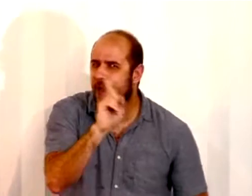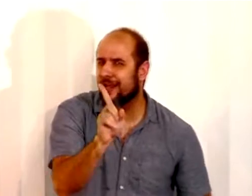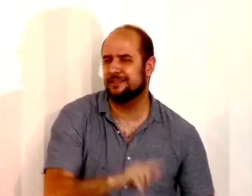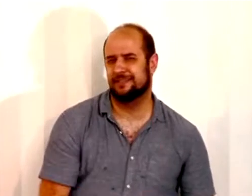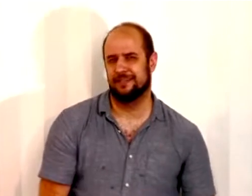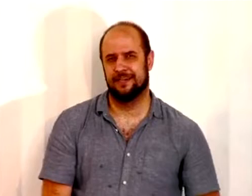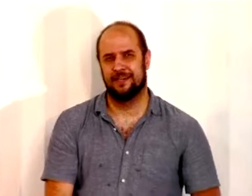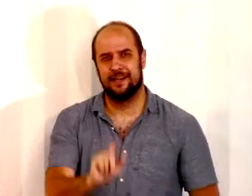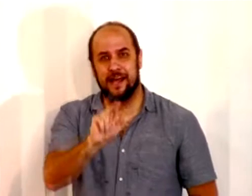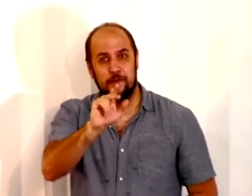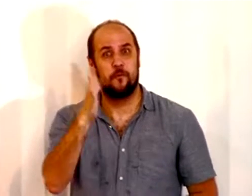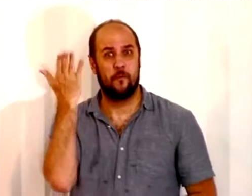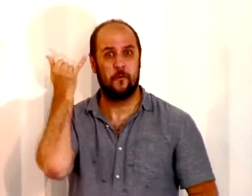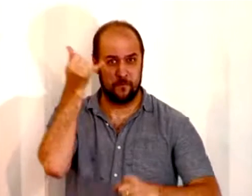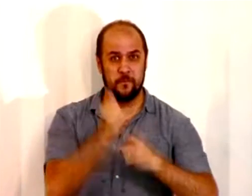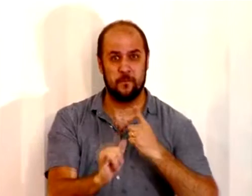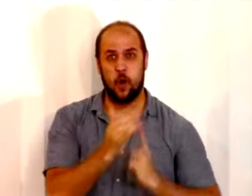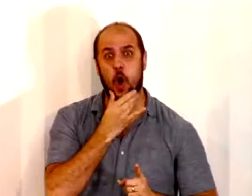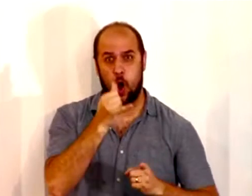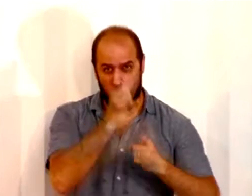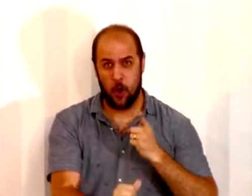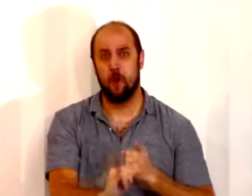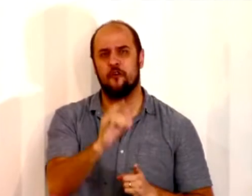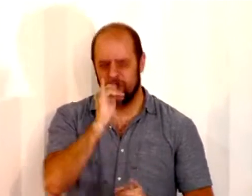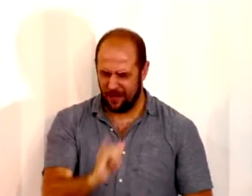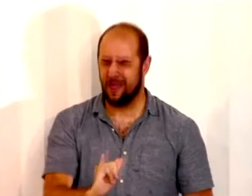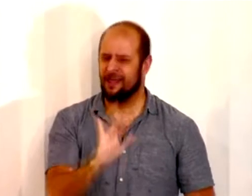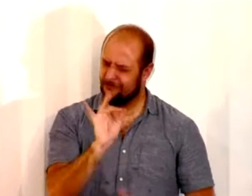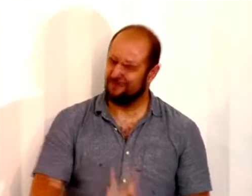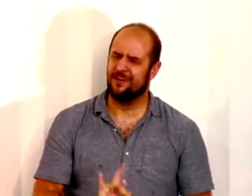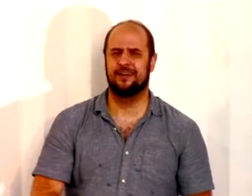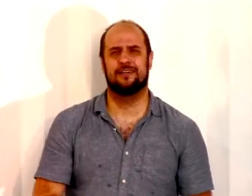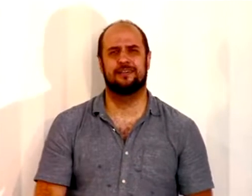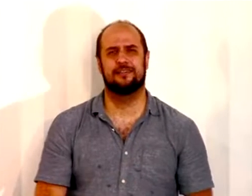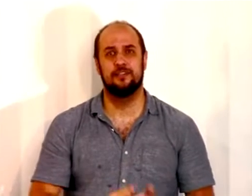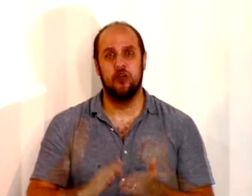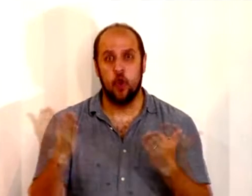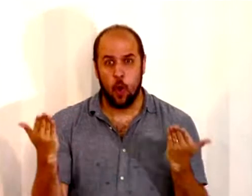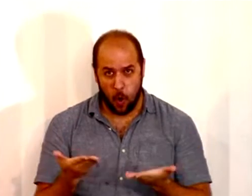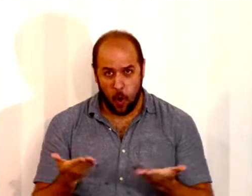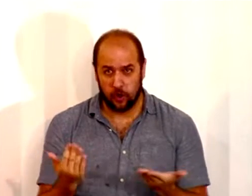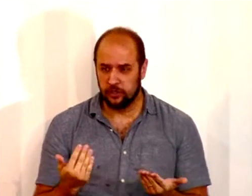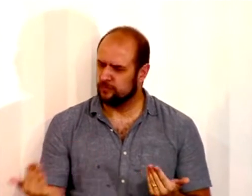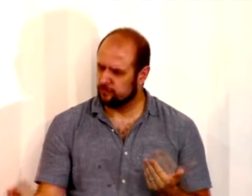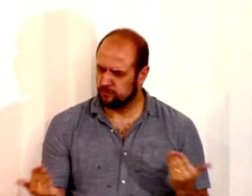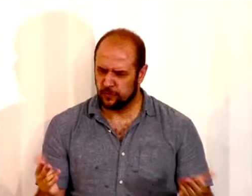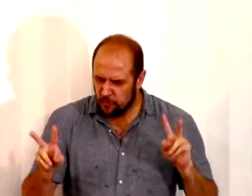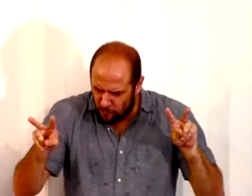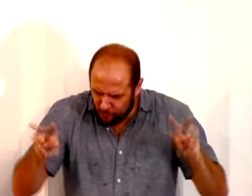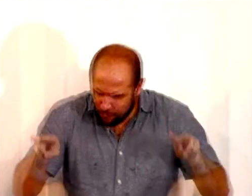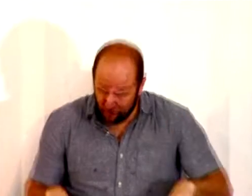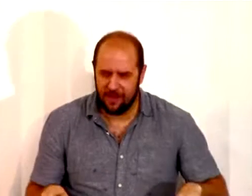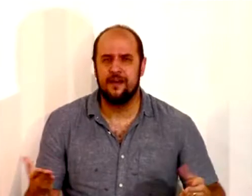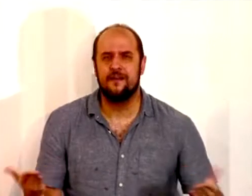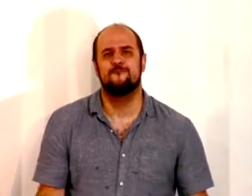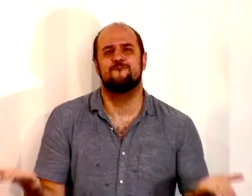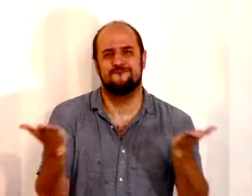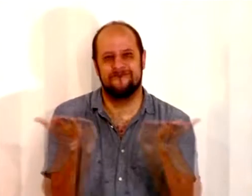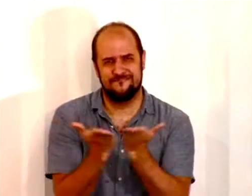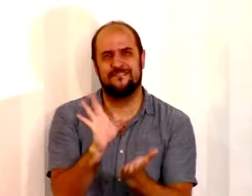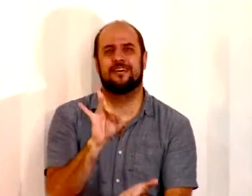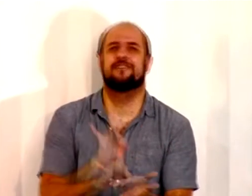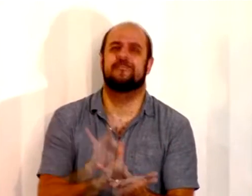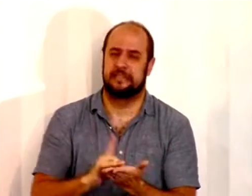os profetas falaram. E hoje nós temos a palavra revelada que nos ensina acerca daquilo que devemos pregar, crer